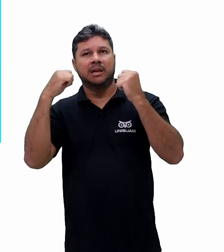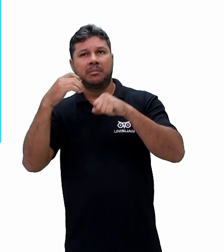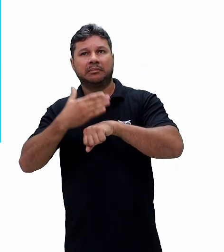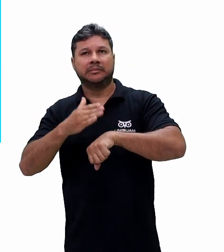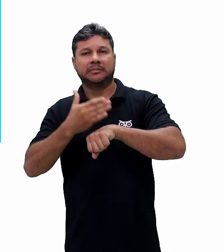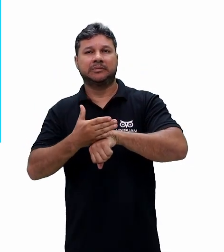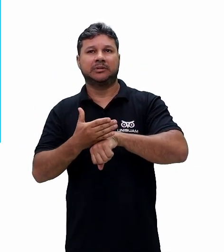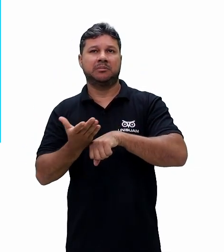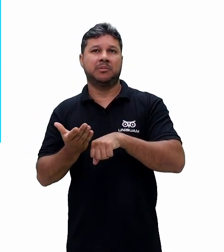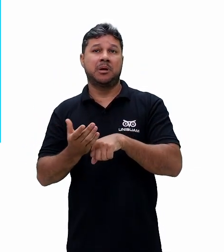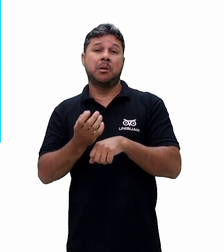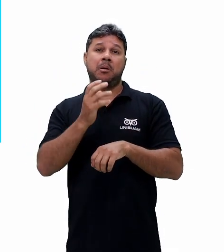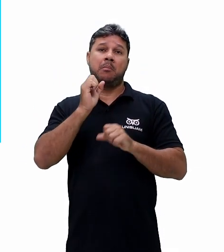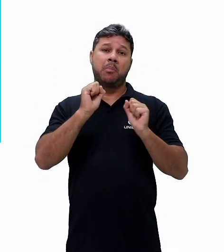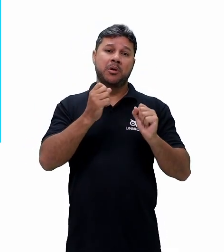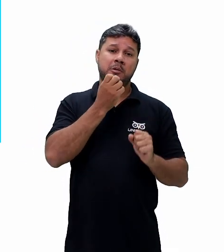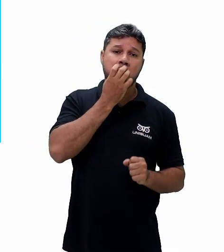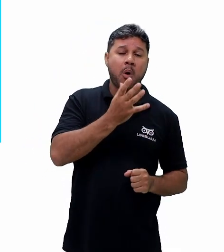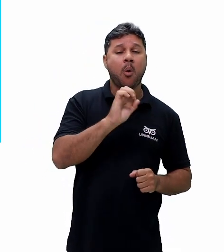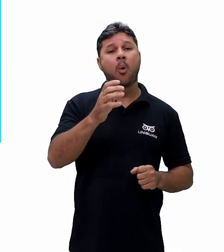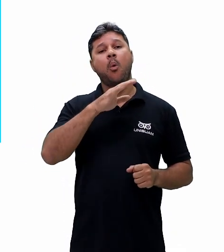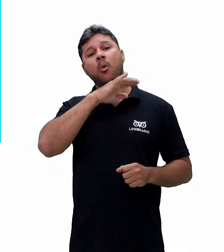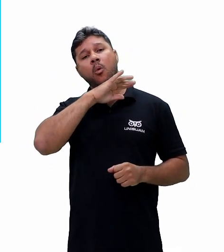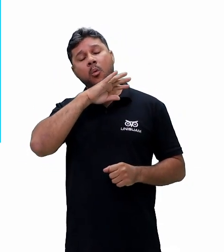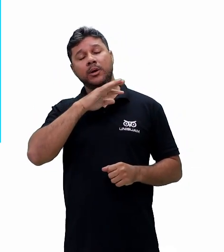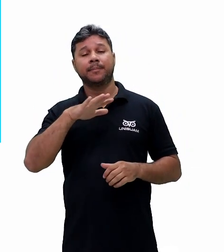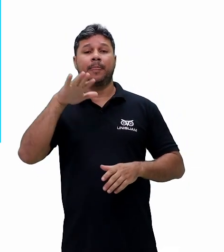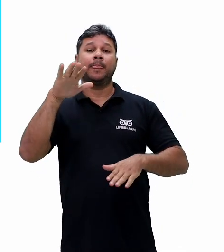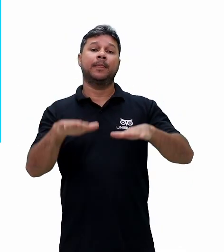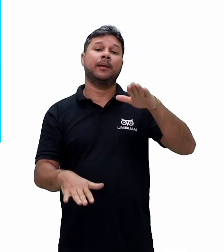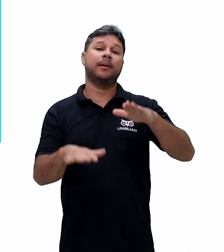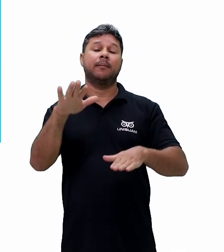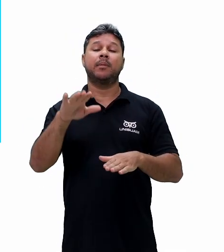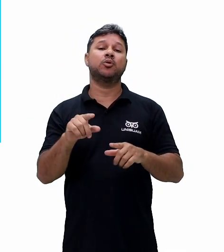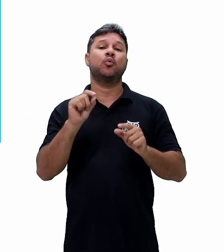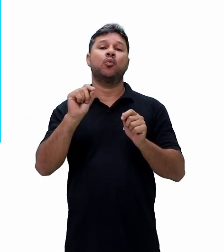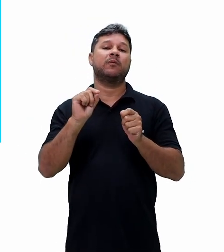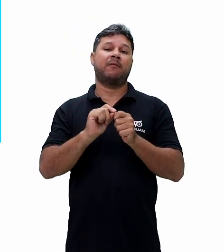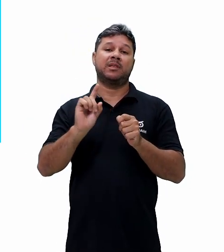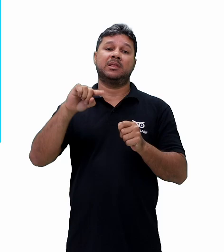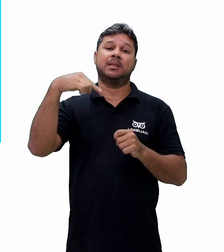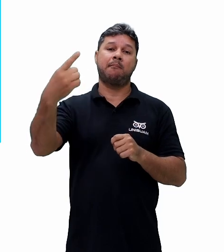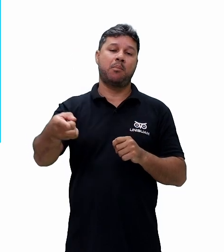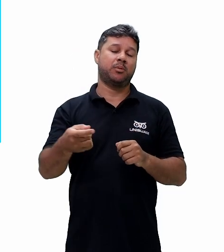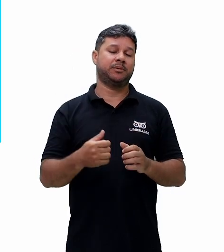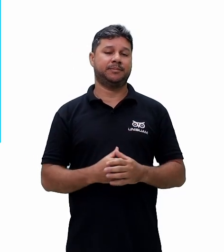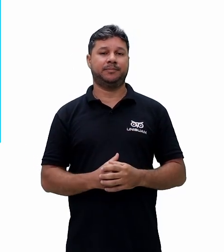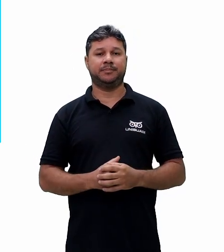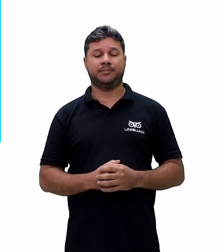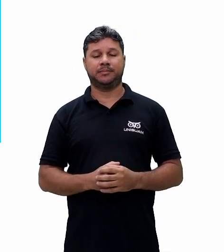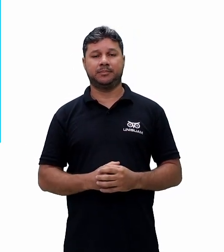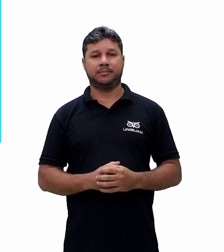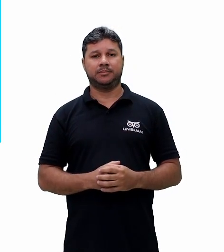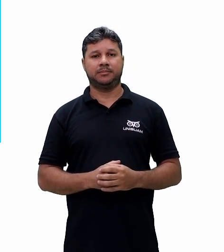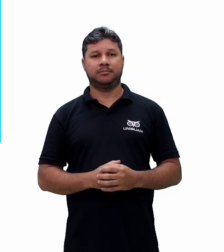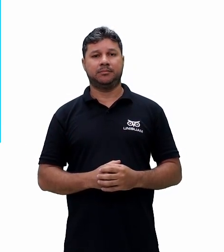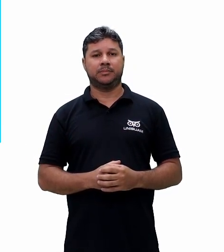uma determinada sessão de treino pode ser bom ou ruim. Depende do que vai ser